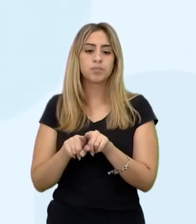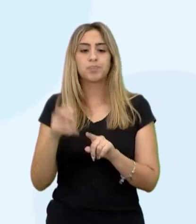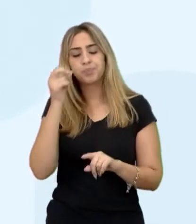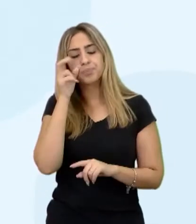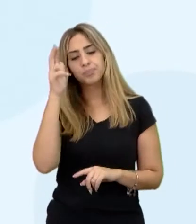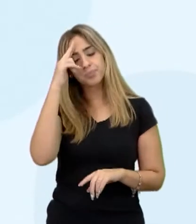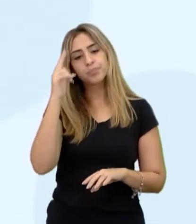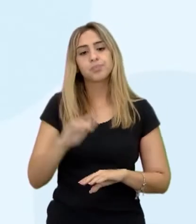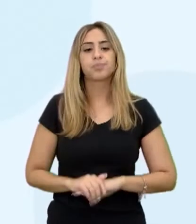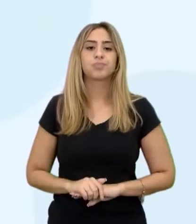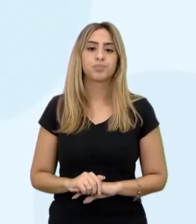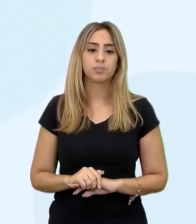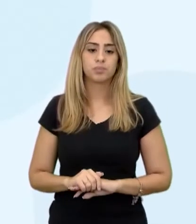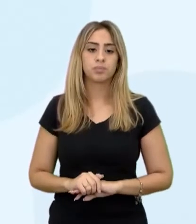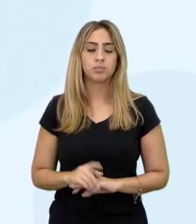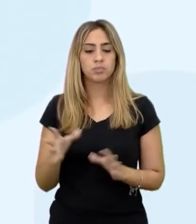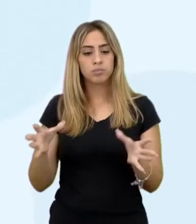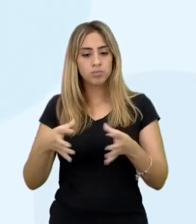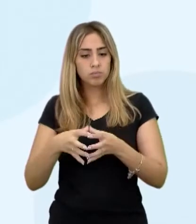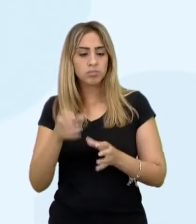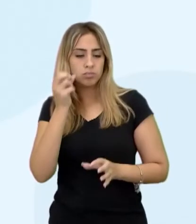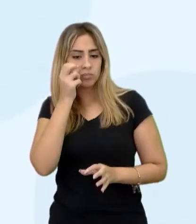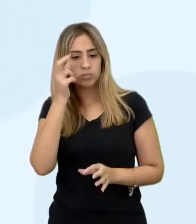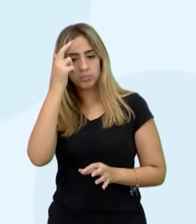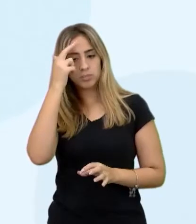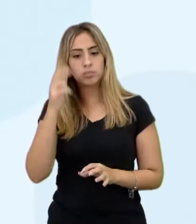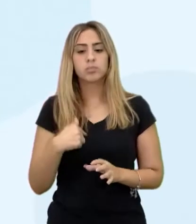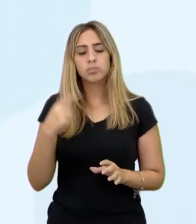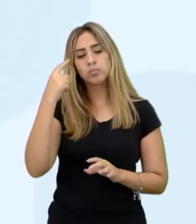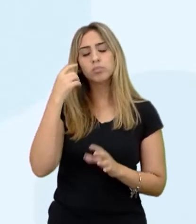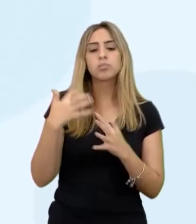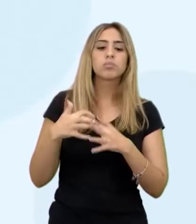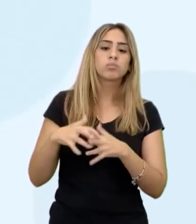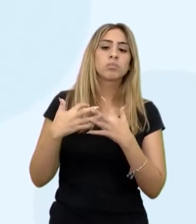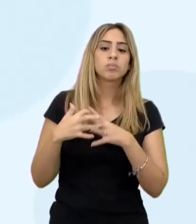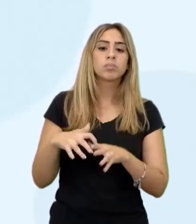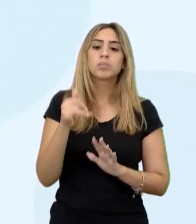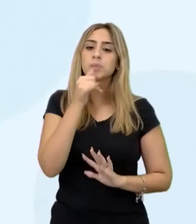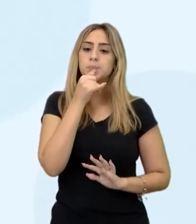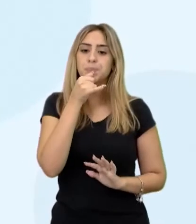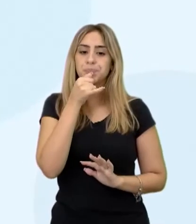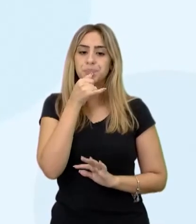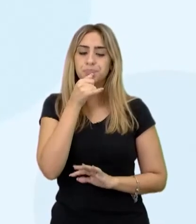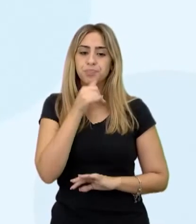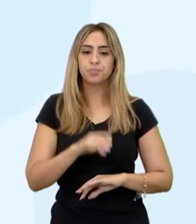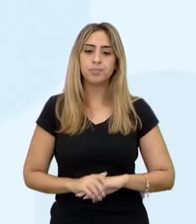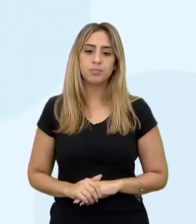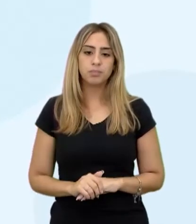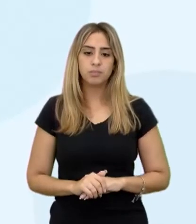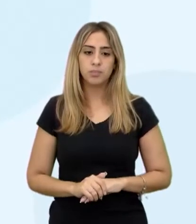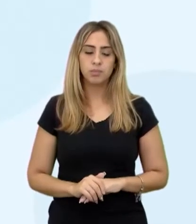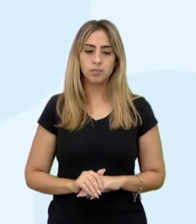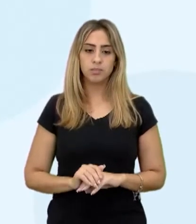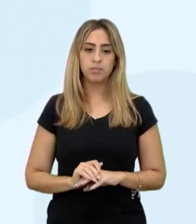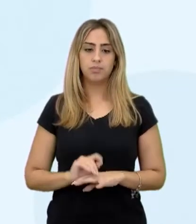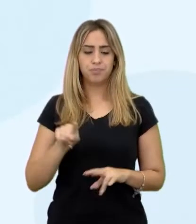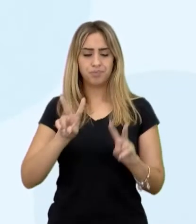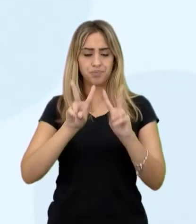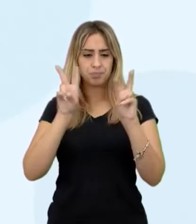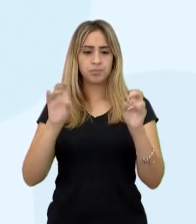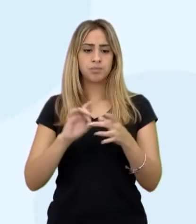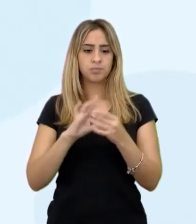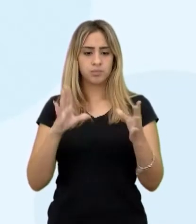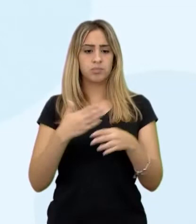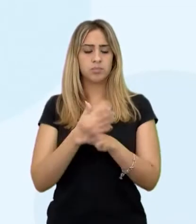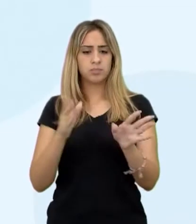a nossa cultura, né, um grupo cultural. E aí eu estava pensando aqui, por exemplo, né, essa questão eu vou